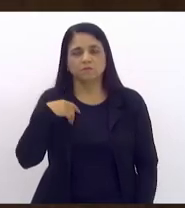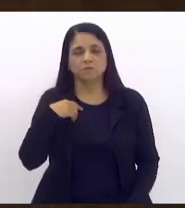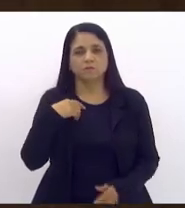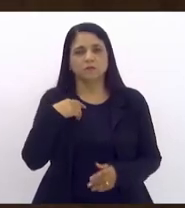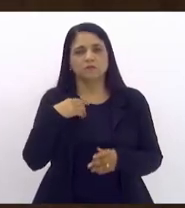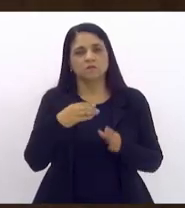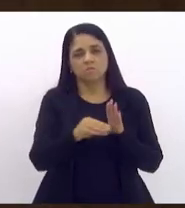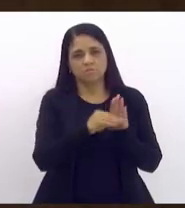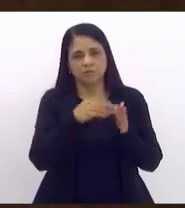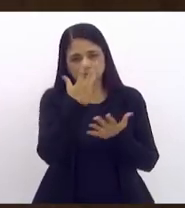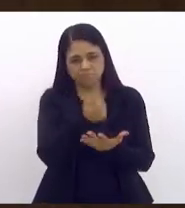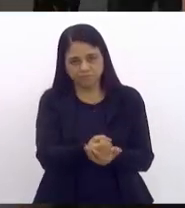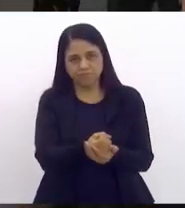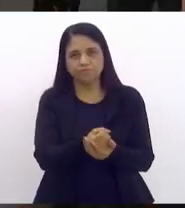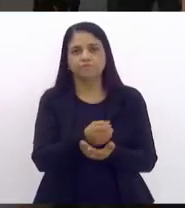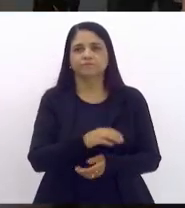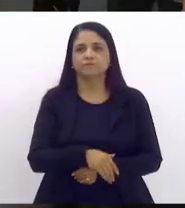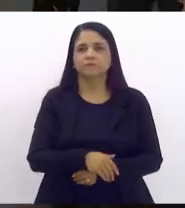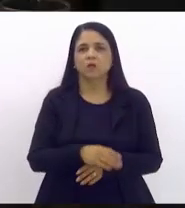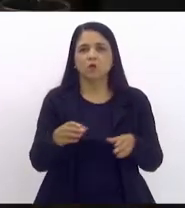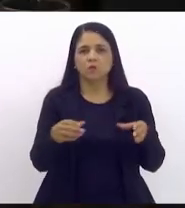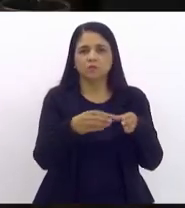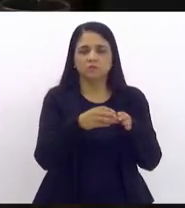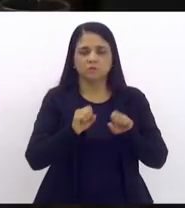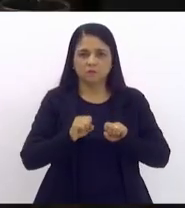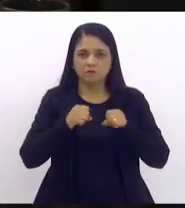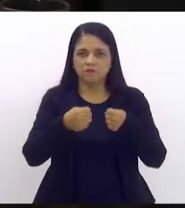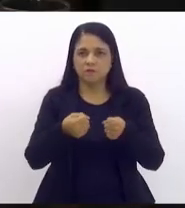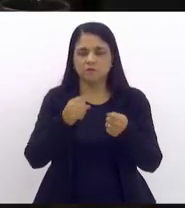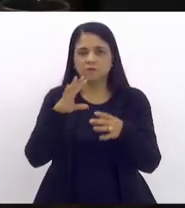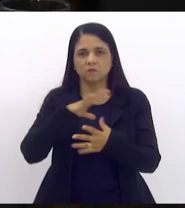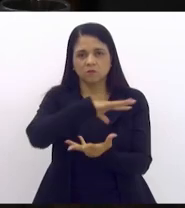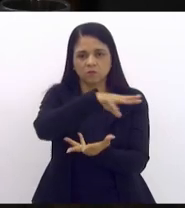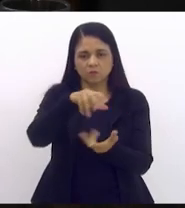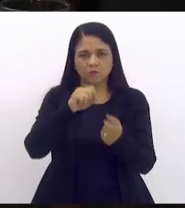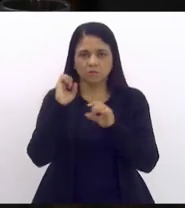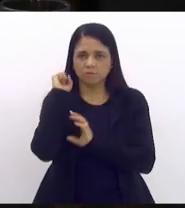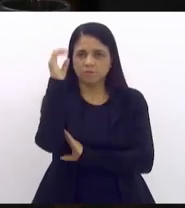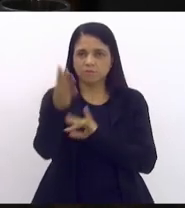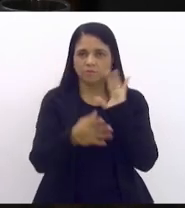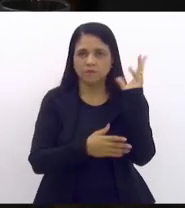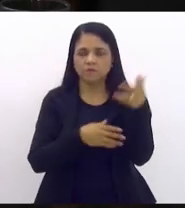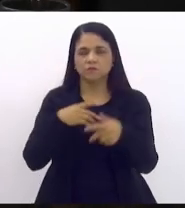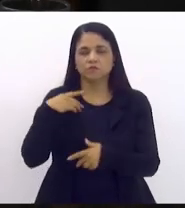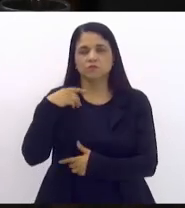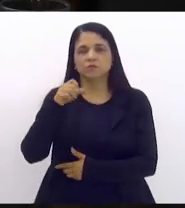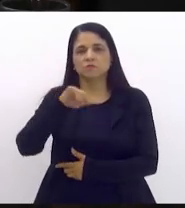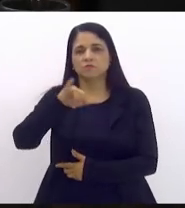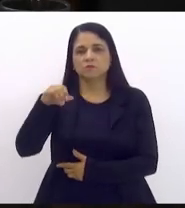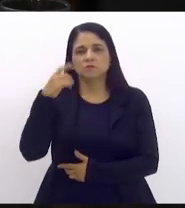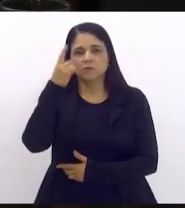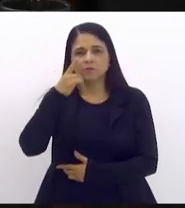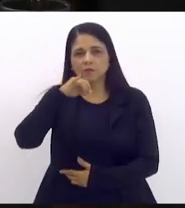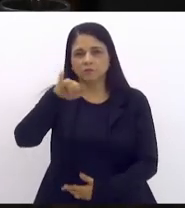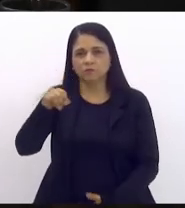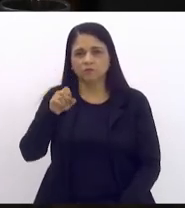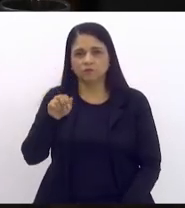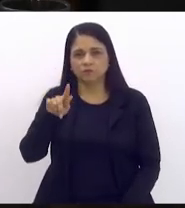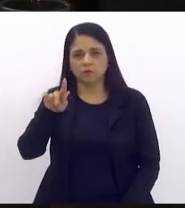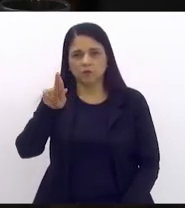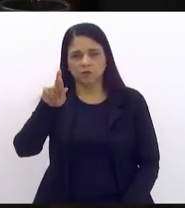Parecer favorável, senhora presidente. Pela Comissão de Defesa do Meio Ambiente, deputado Jorge Felipe Neto, Felipinho